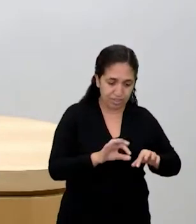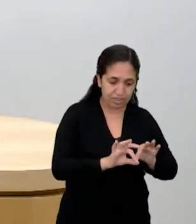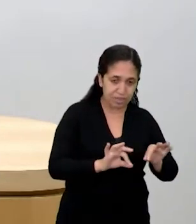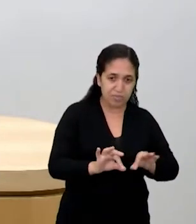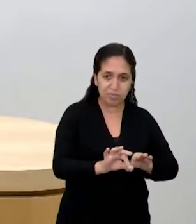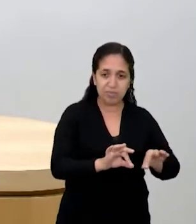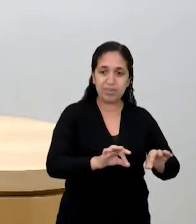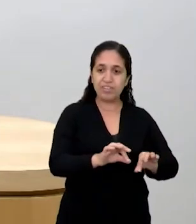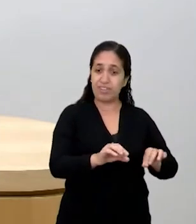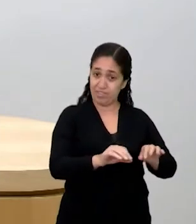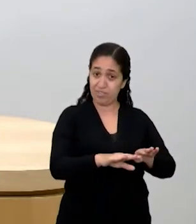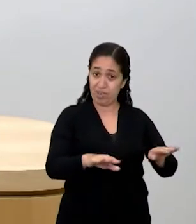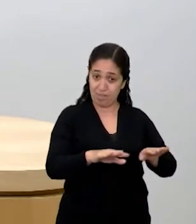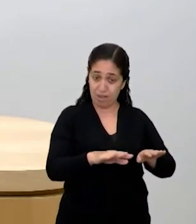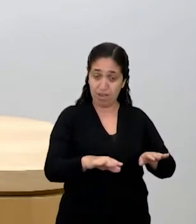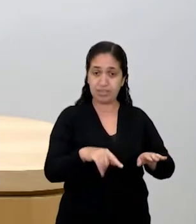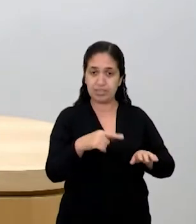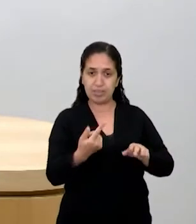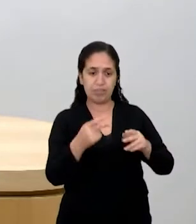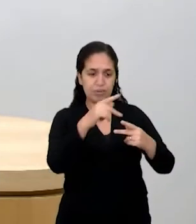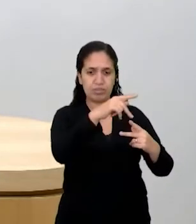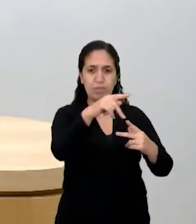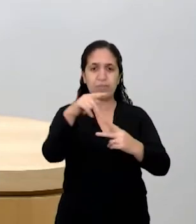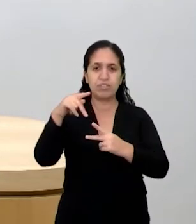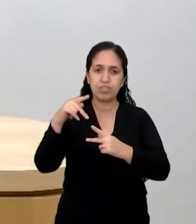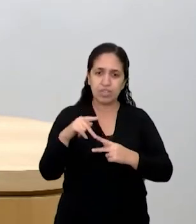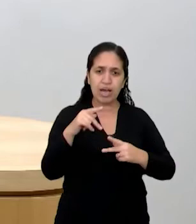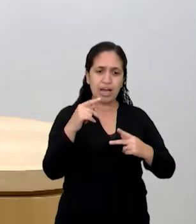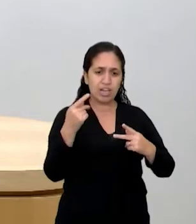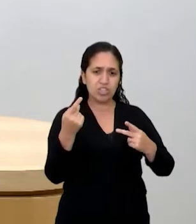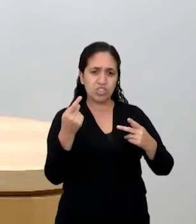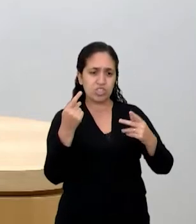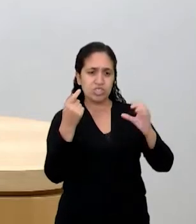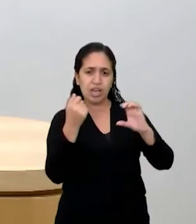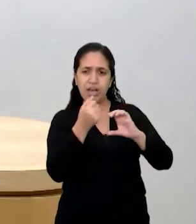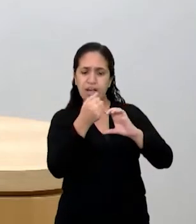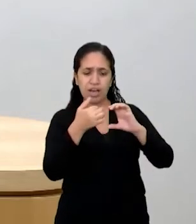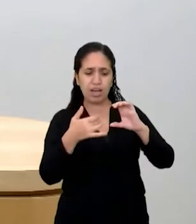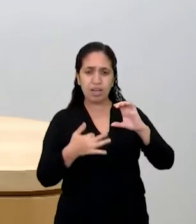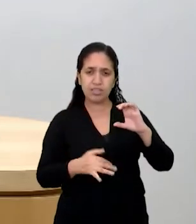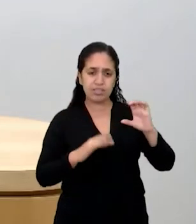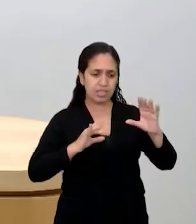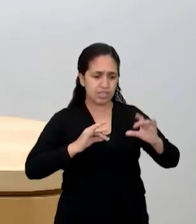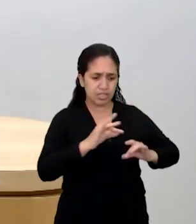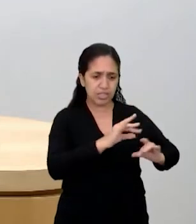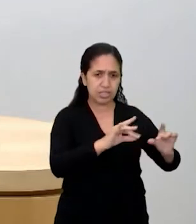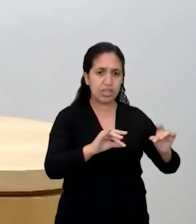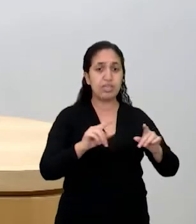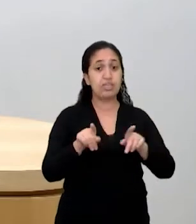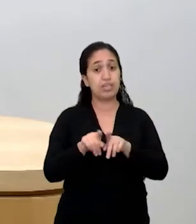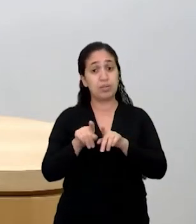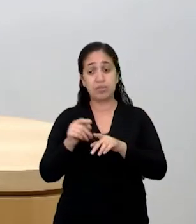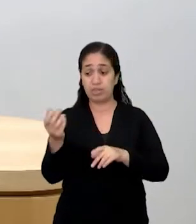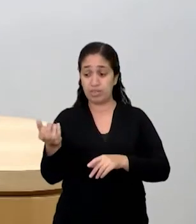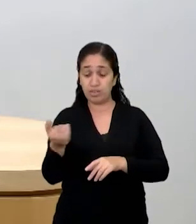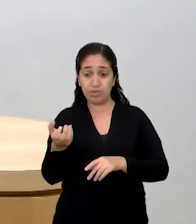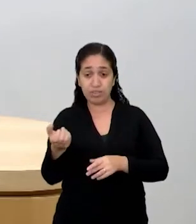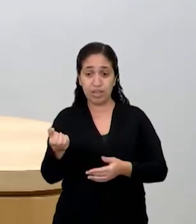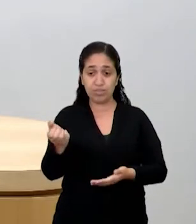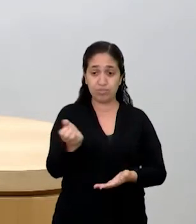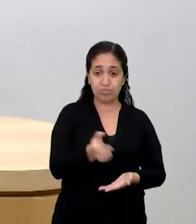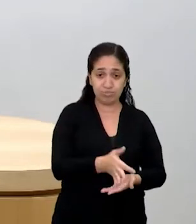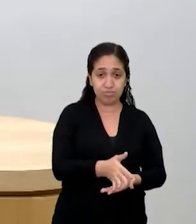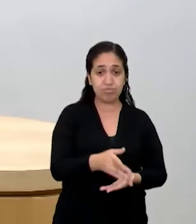verdade, a base dele, tinham os personagens caracterizados ali, a gente tinha os dados, as